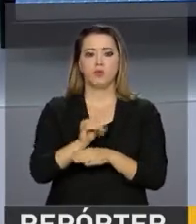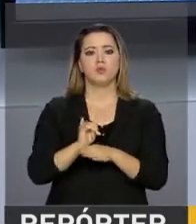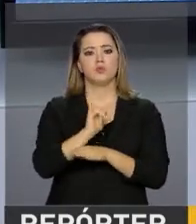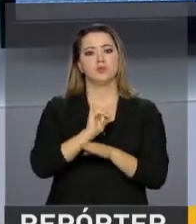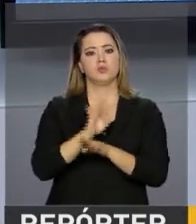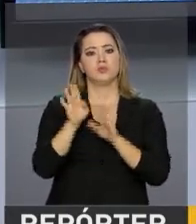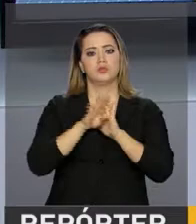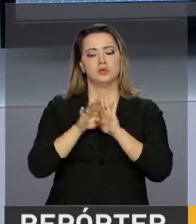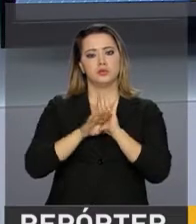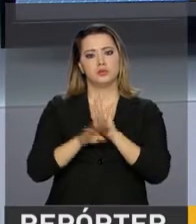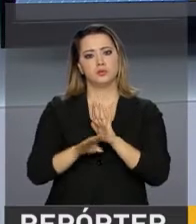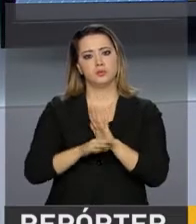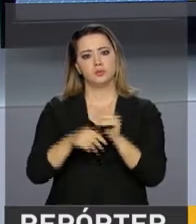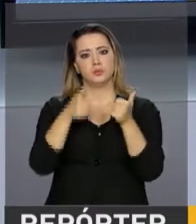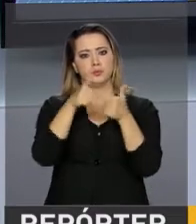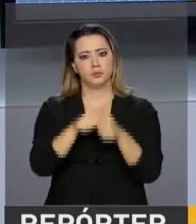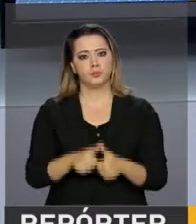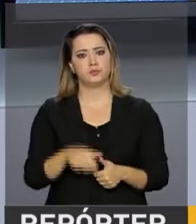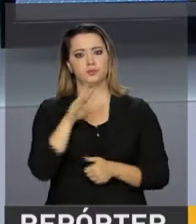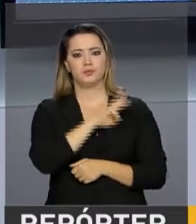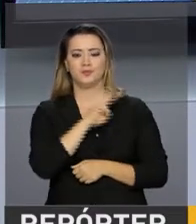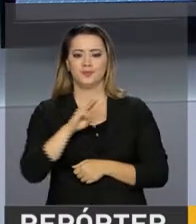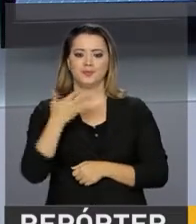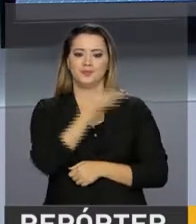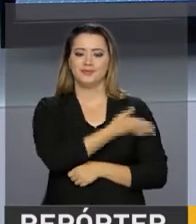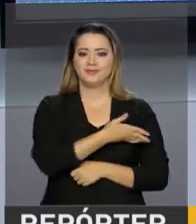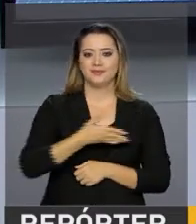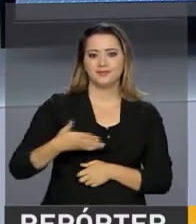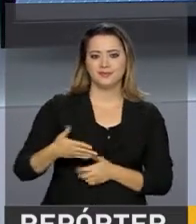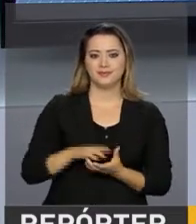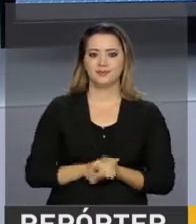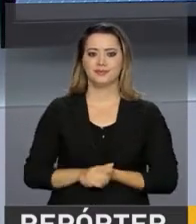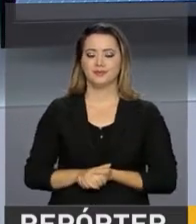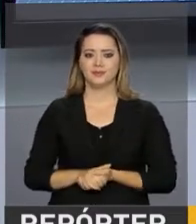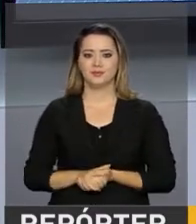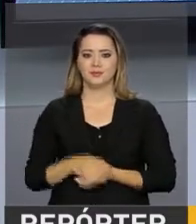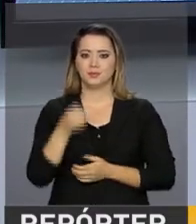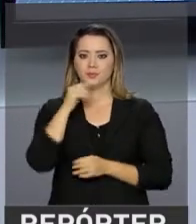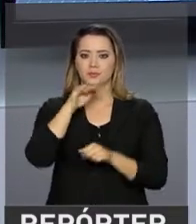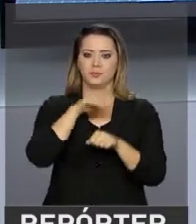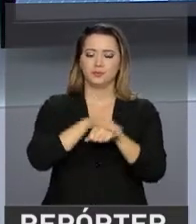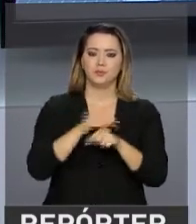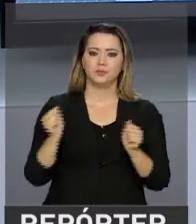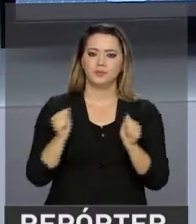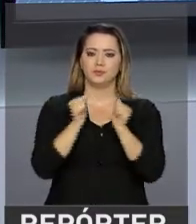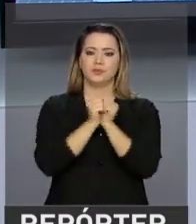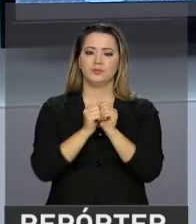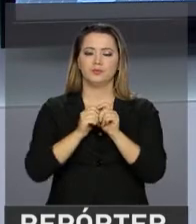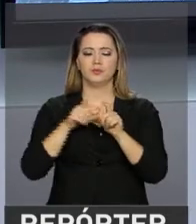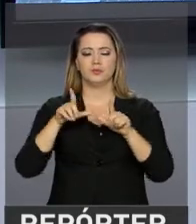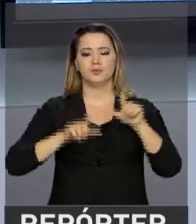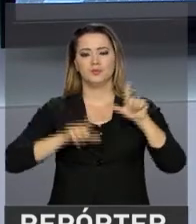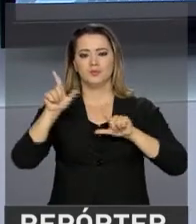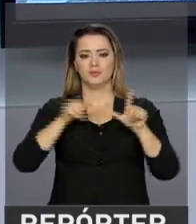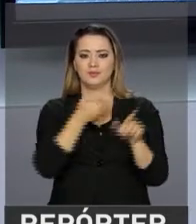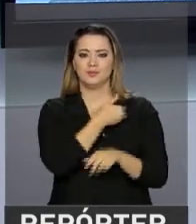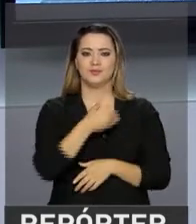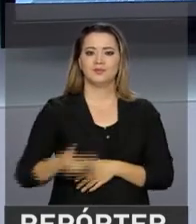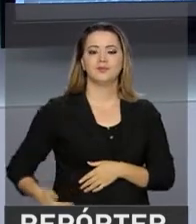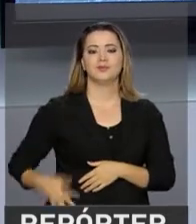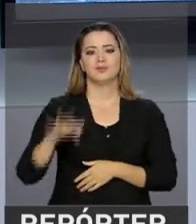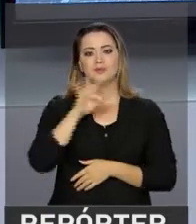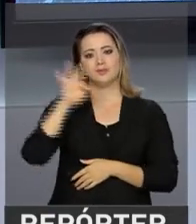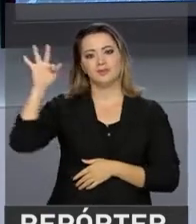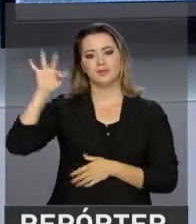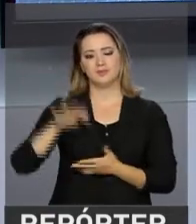no youtube e toda a nossa programação está disponível na internet uma boa noite pra você um ótimo final de semana e continue com a gente